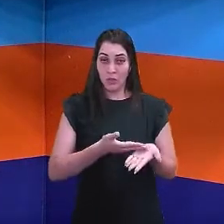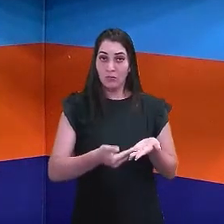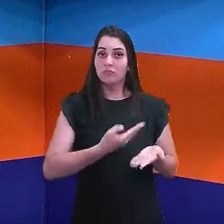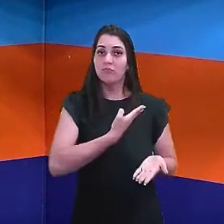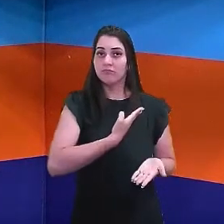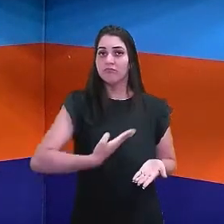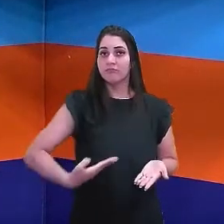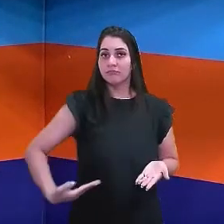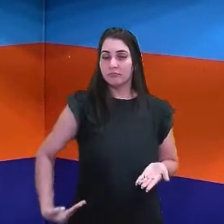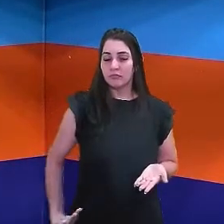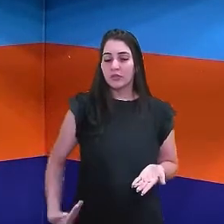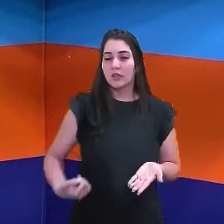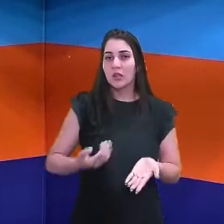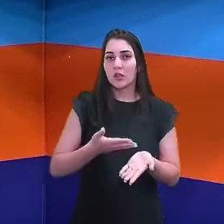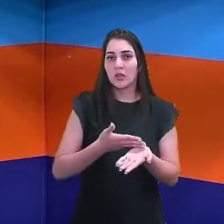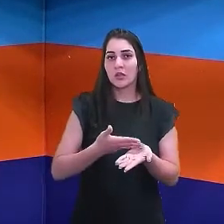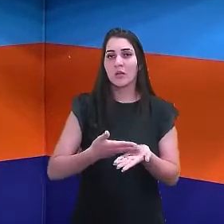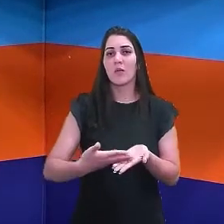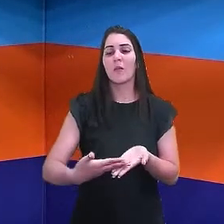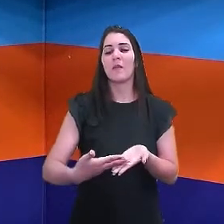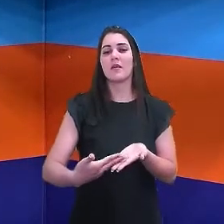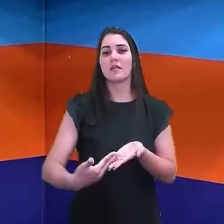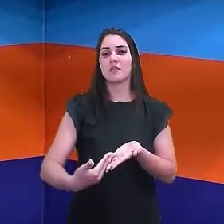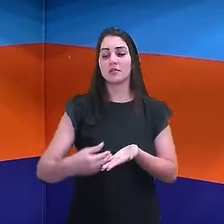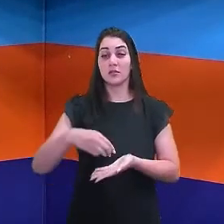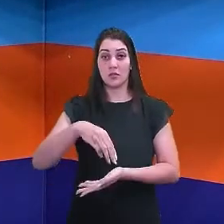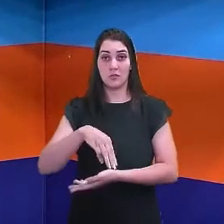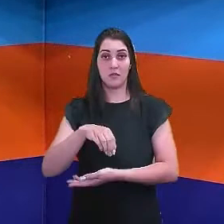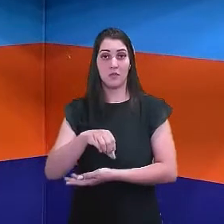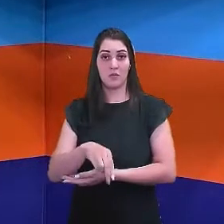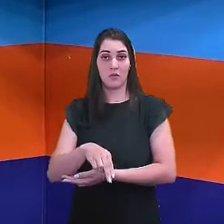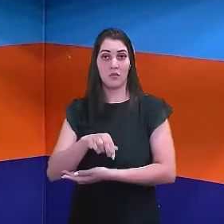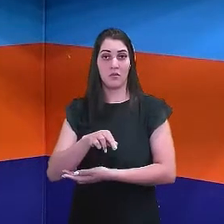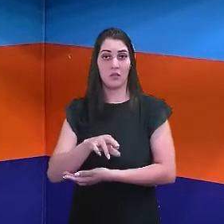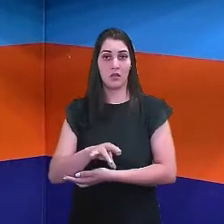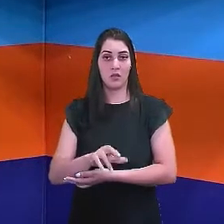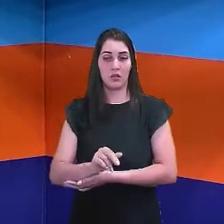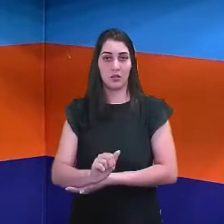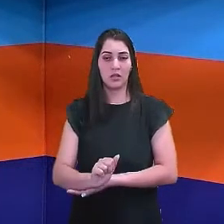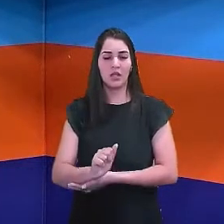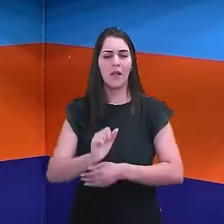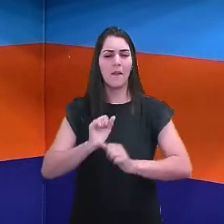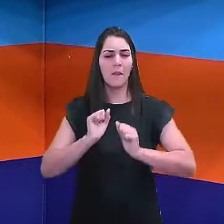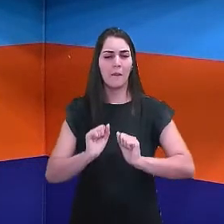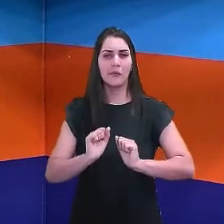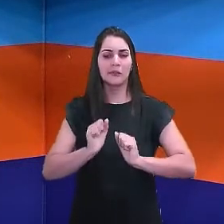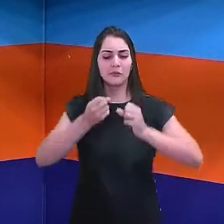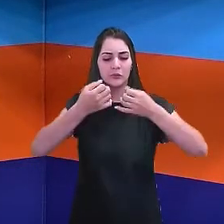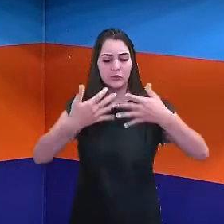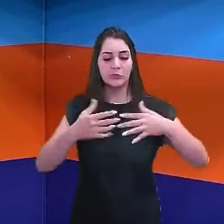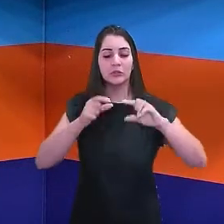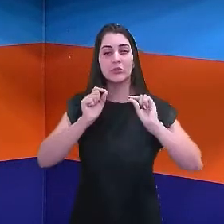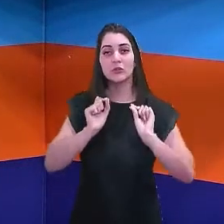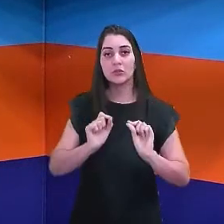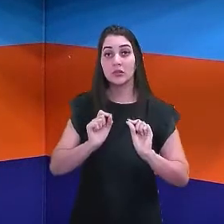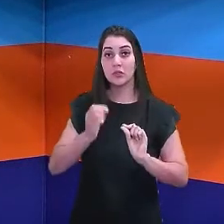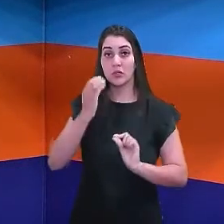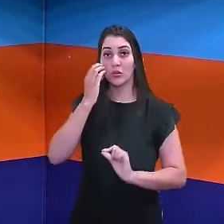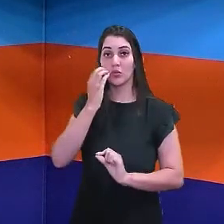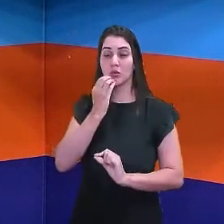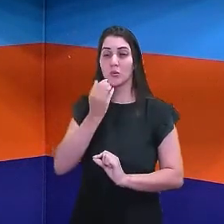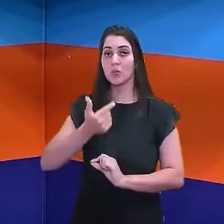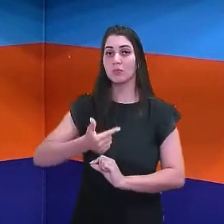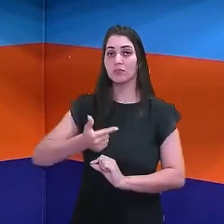governo, esse início aí de monarquia, a gente pode falar que o Dom Pedro